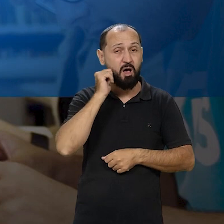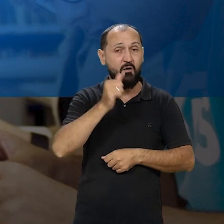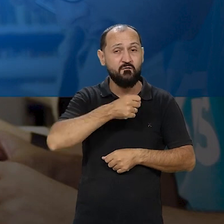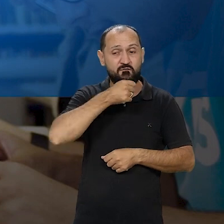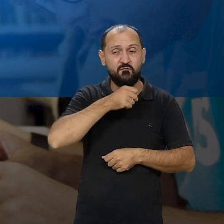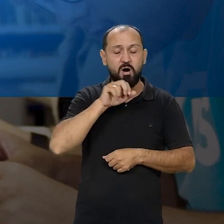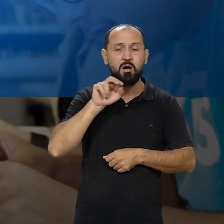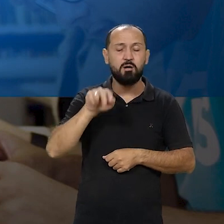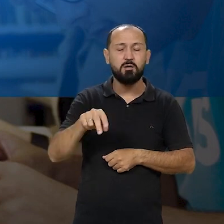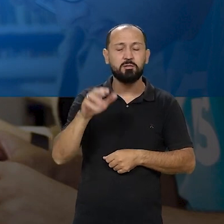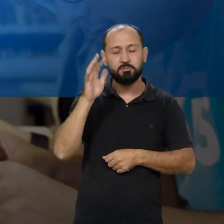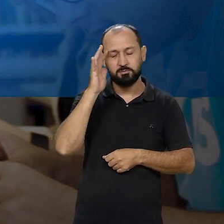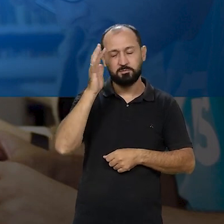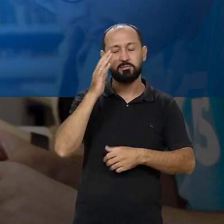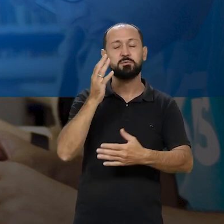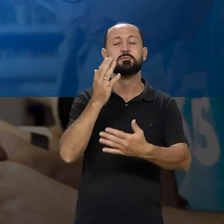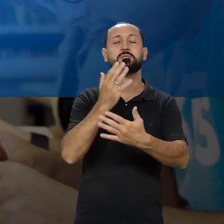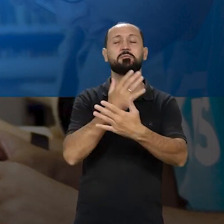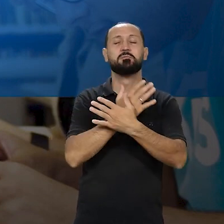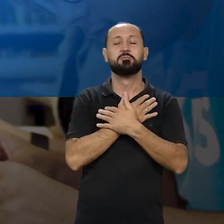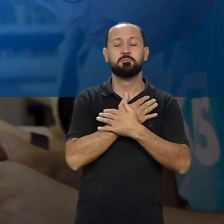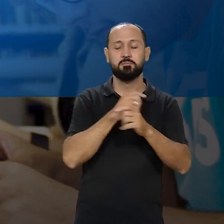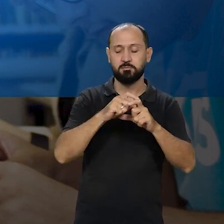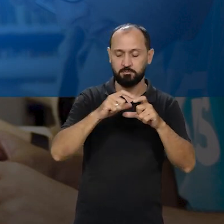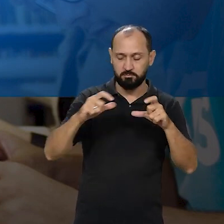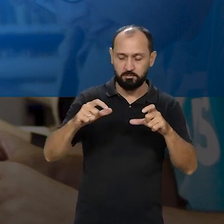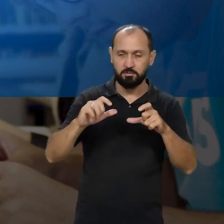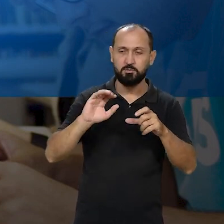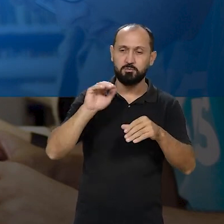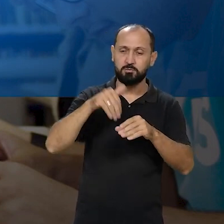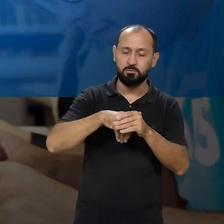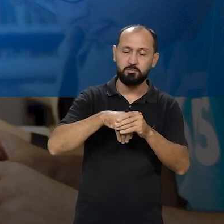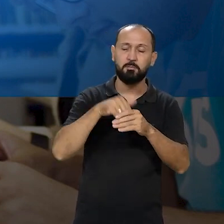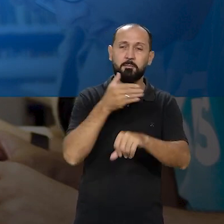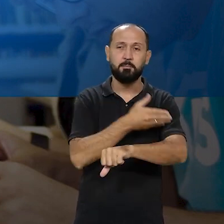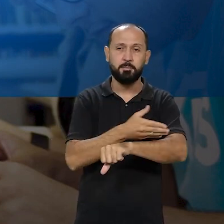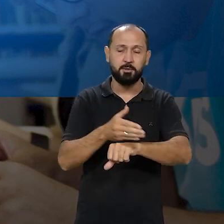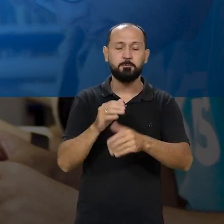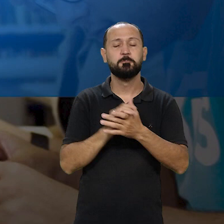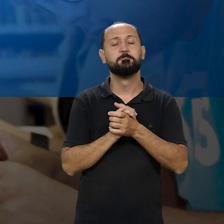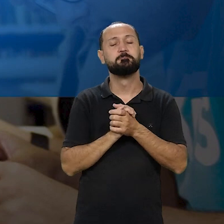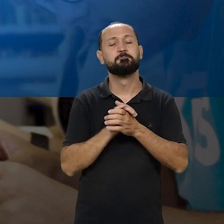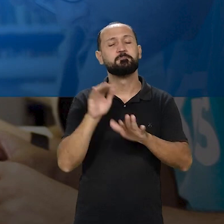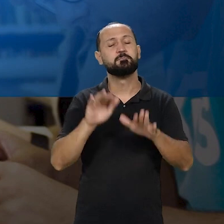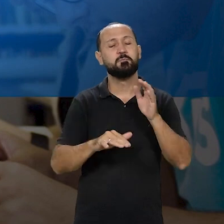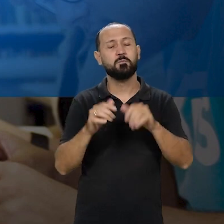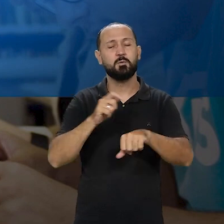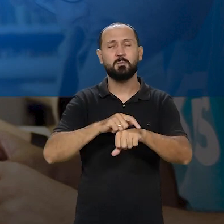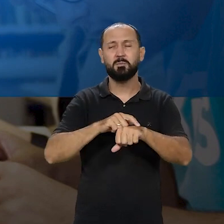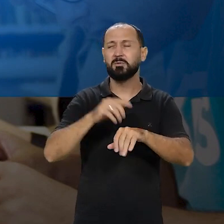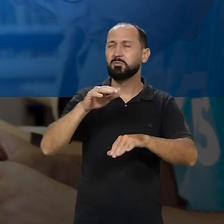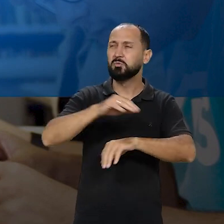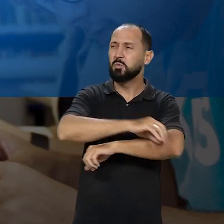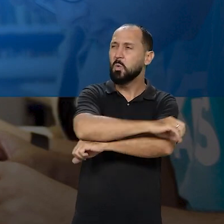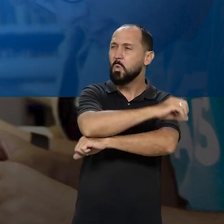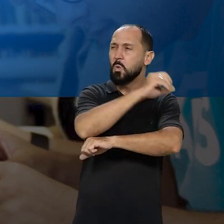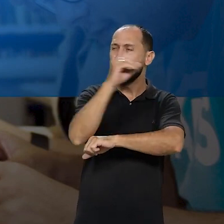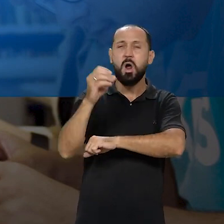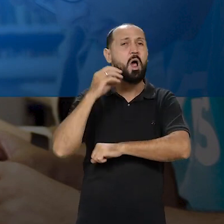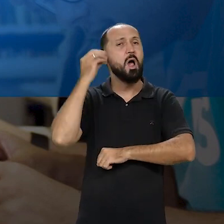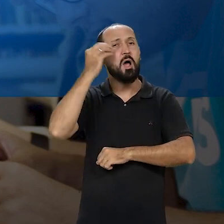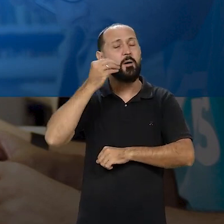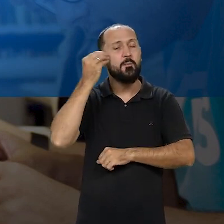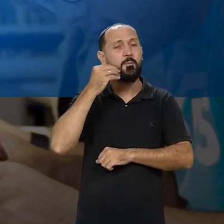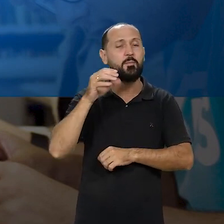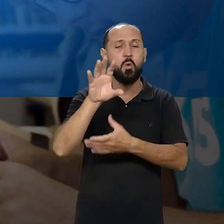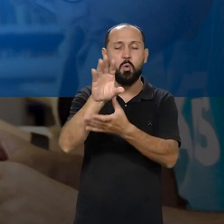aquela, seu sono profundo dentro do envelope branco. Em algumas horas desertas do dia, experimentava